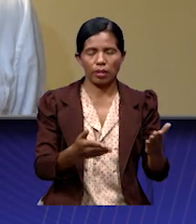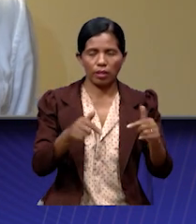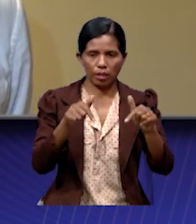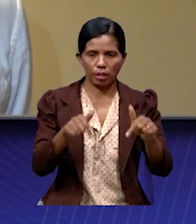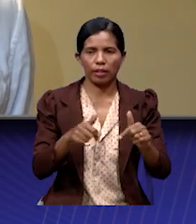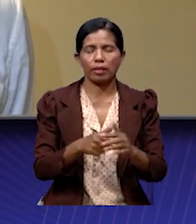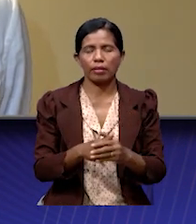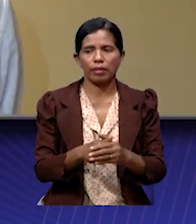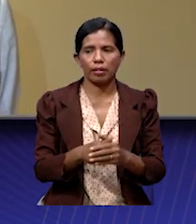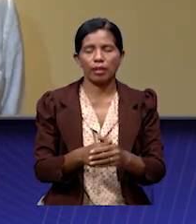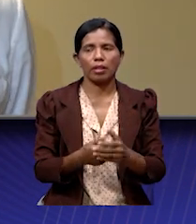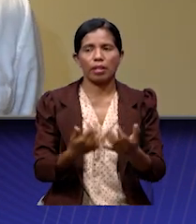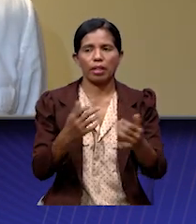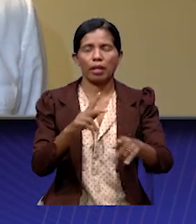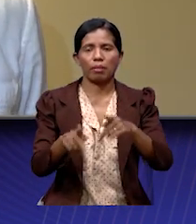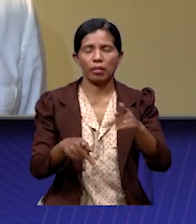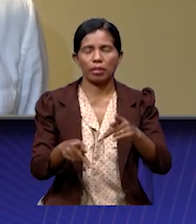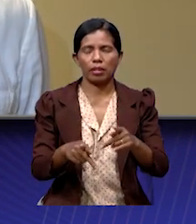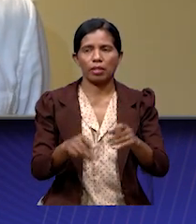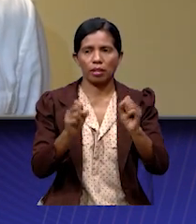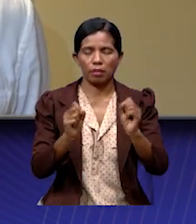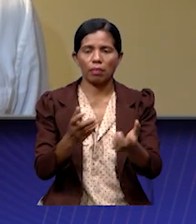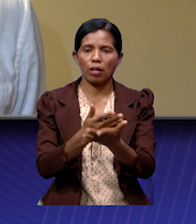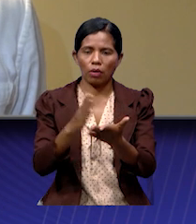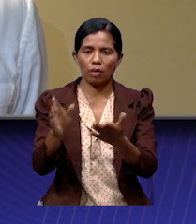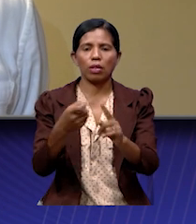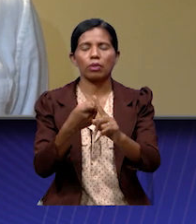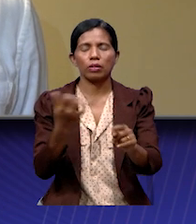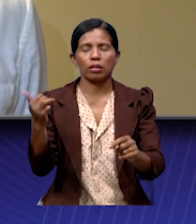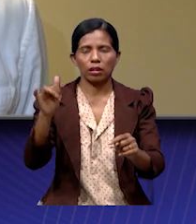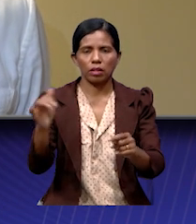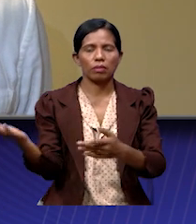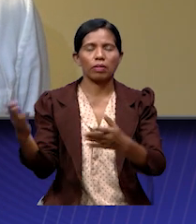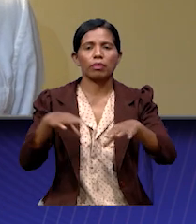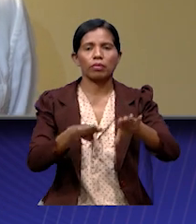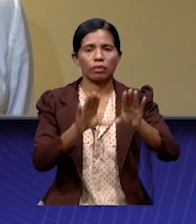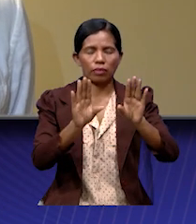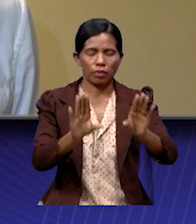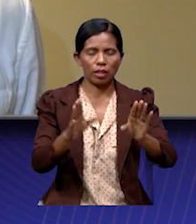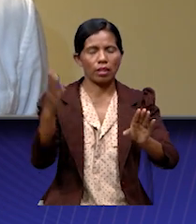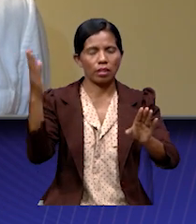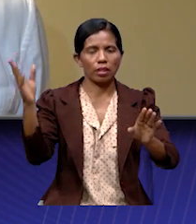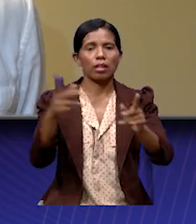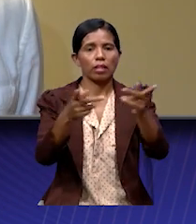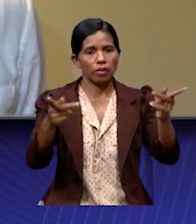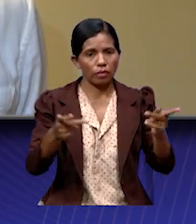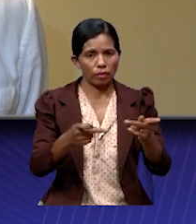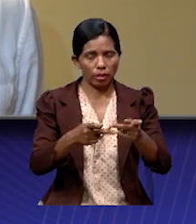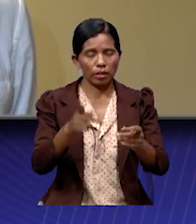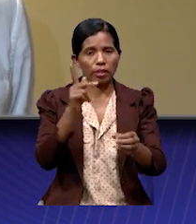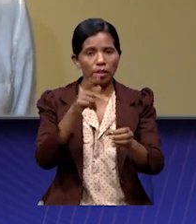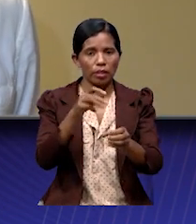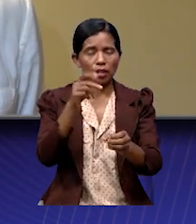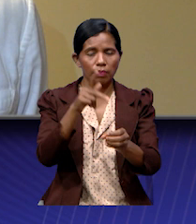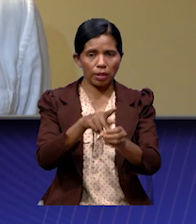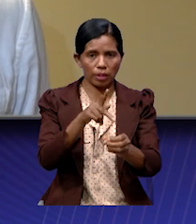agora sira ema sira ene retaglio sira baholo se sira poi lori ba fang e posto abbassamento combustibile sira ne preso